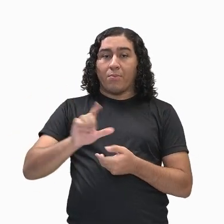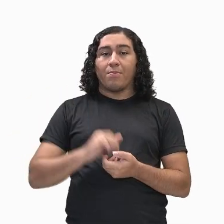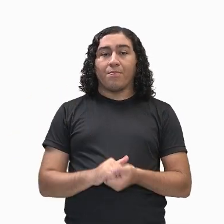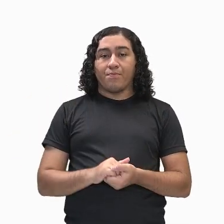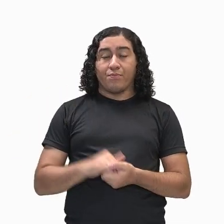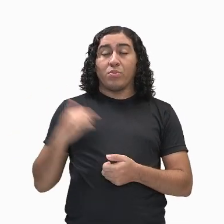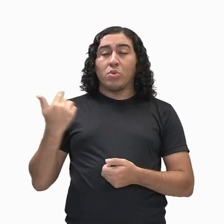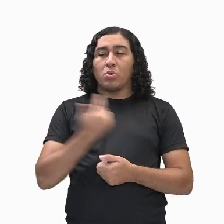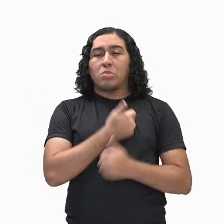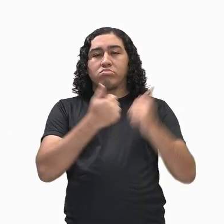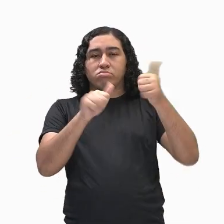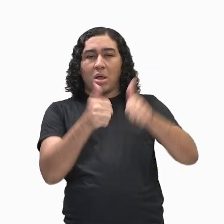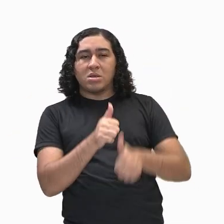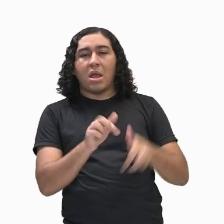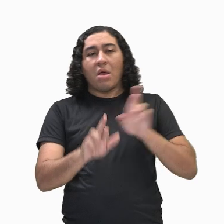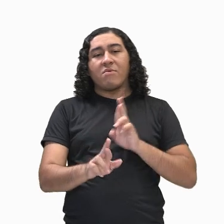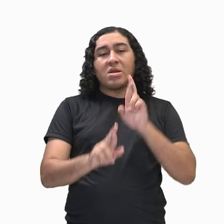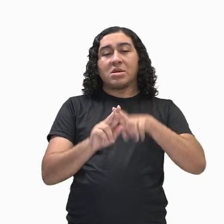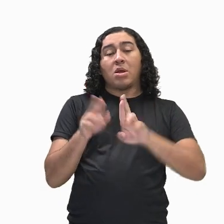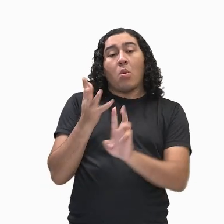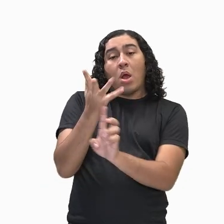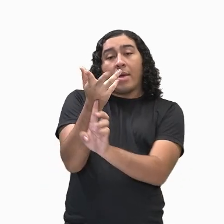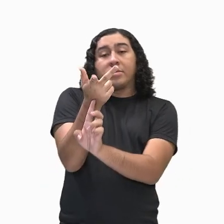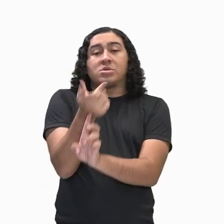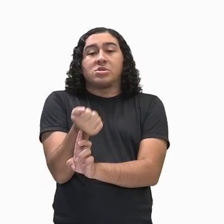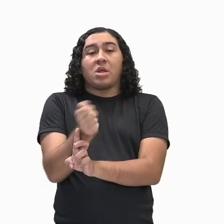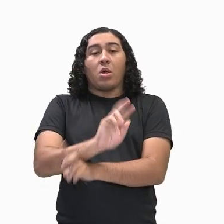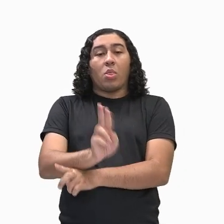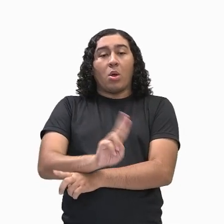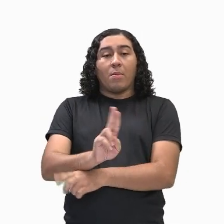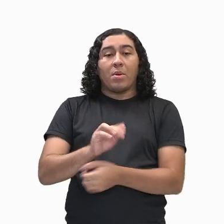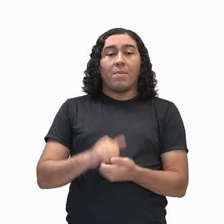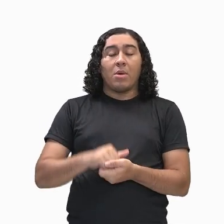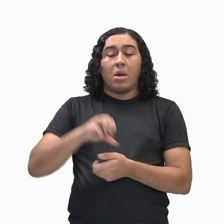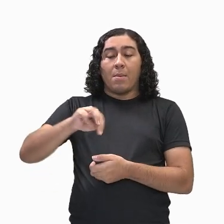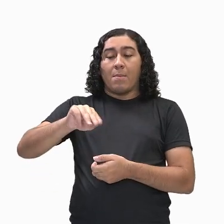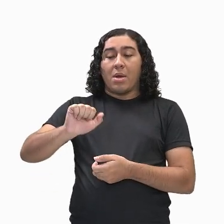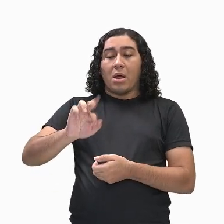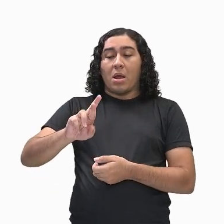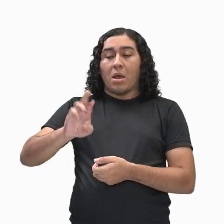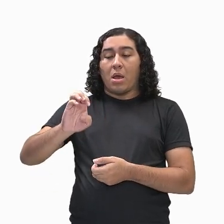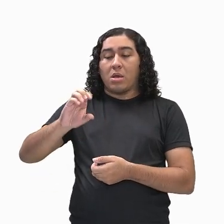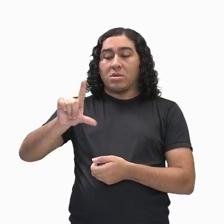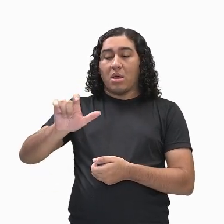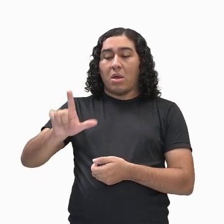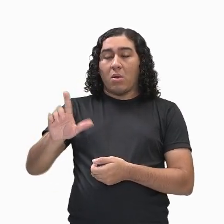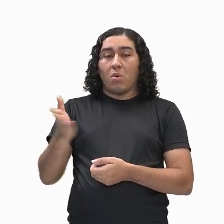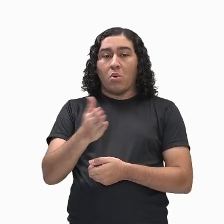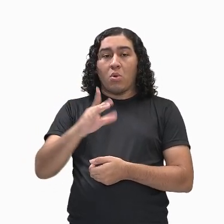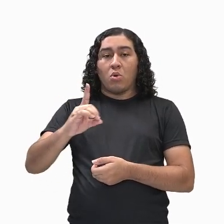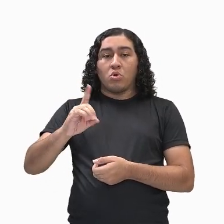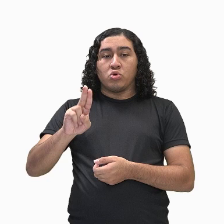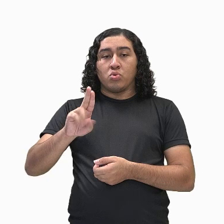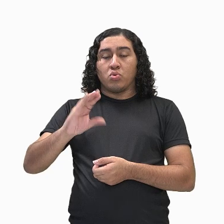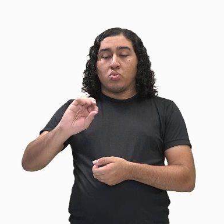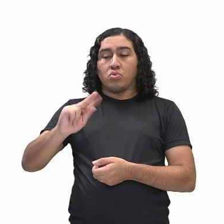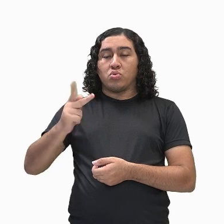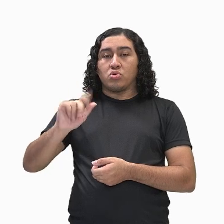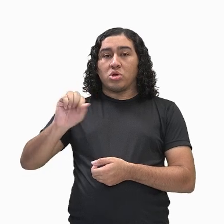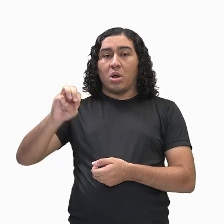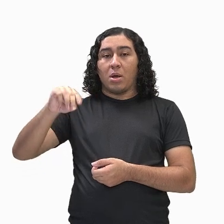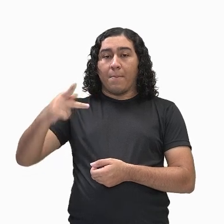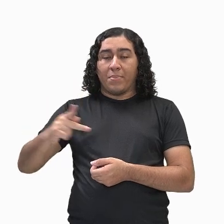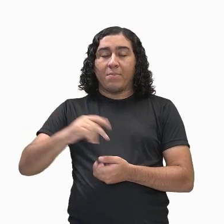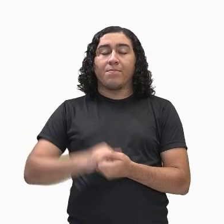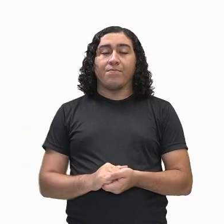gente vai fazer referência a um artista chamado Marcel Duchamp. Ele provoca o universo da arte,